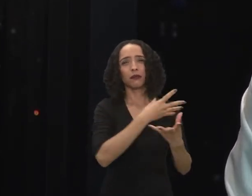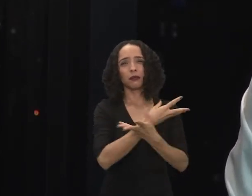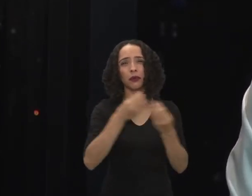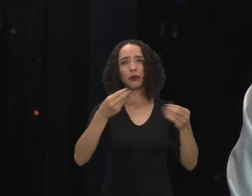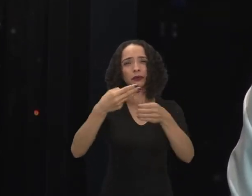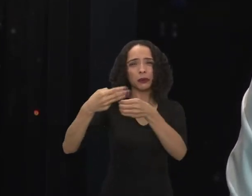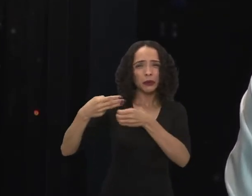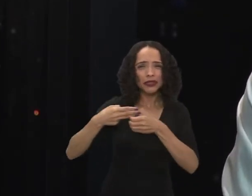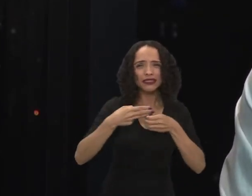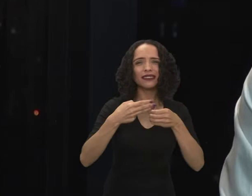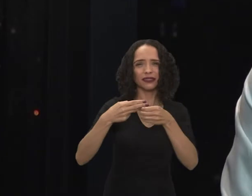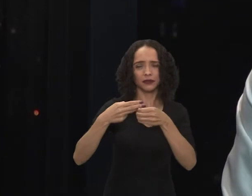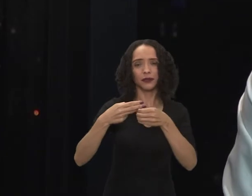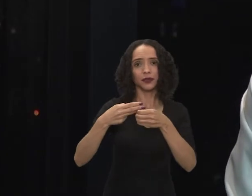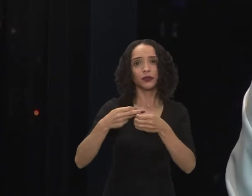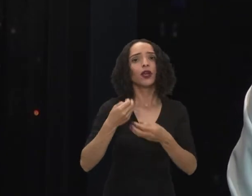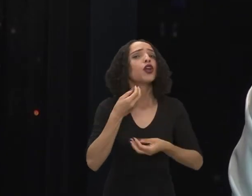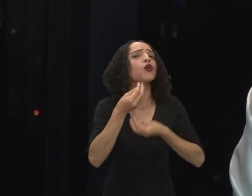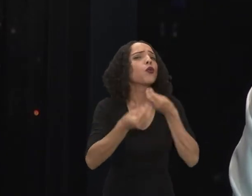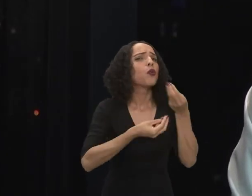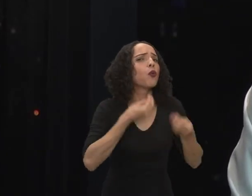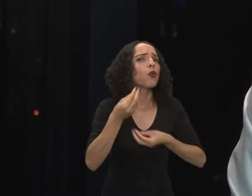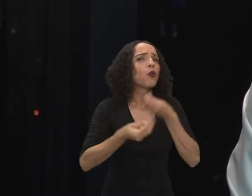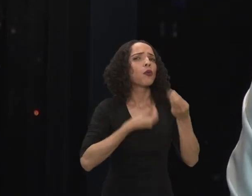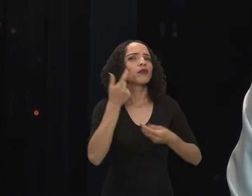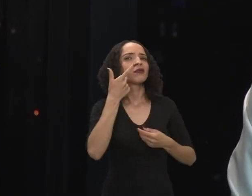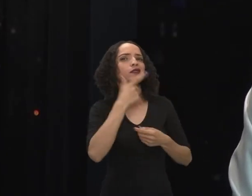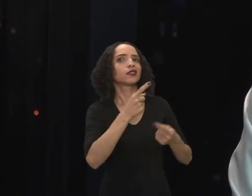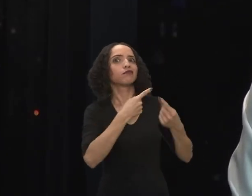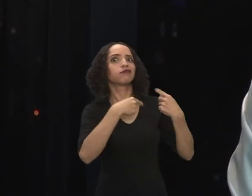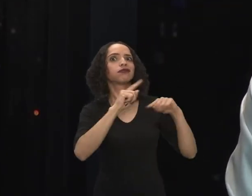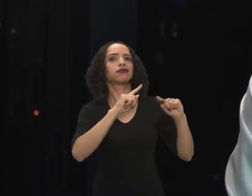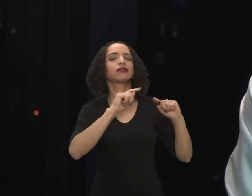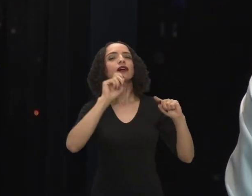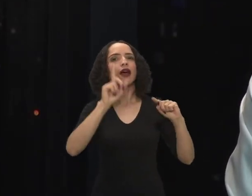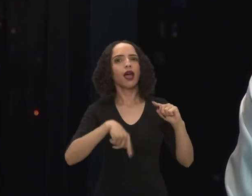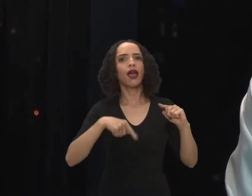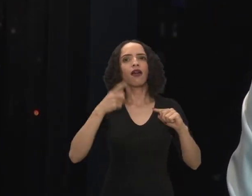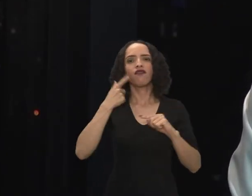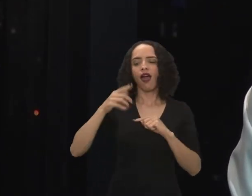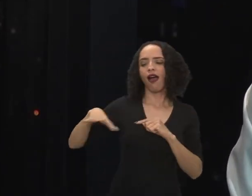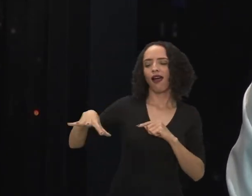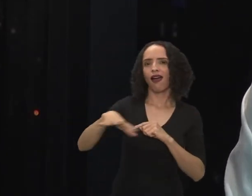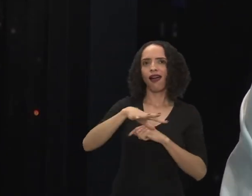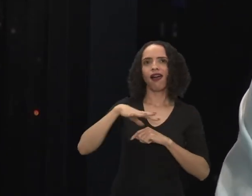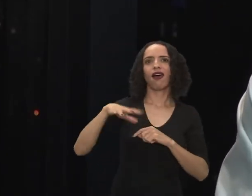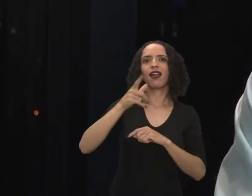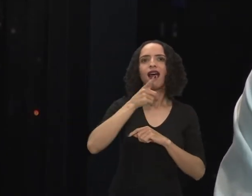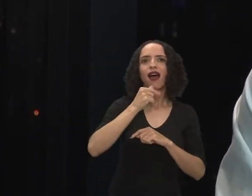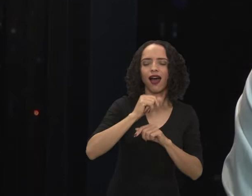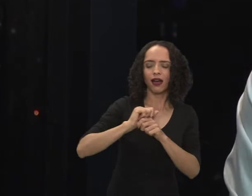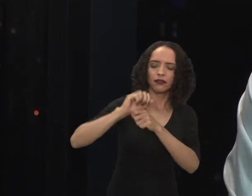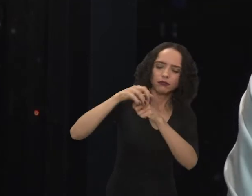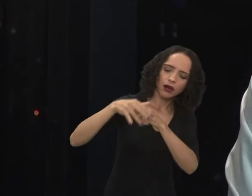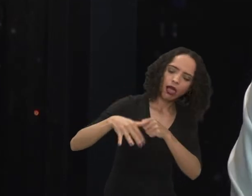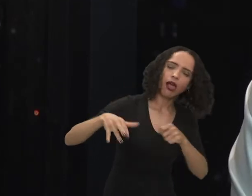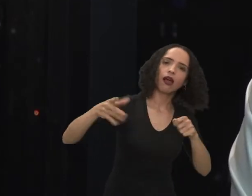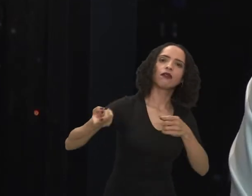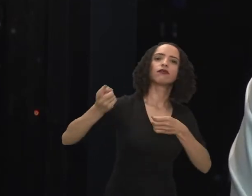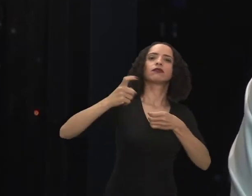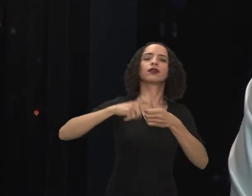das maneiras de contornar isso é recuperar essas áreas de preservação permanente que estão degradadas,